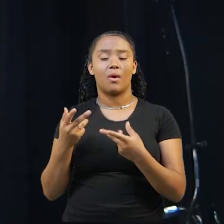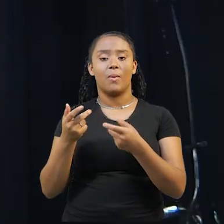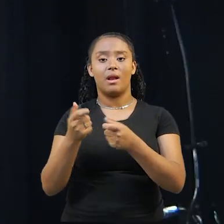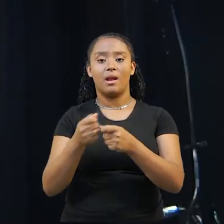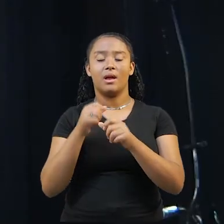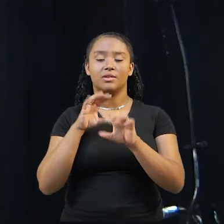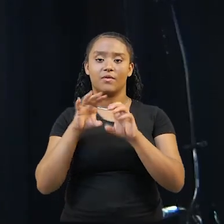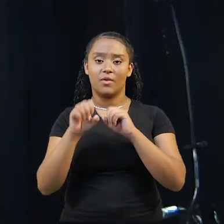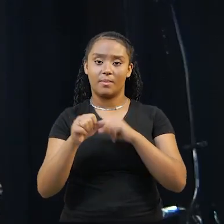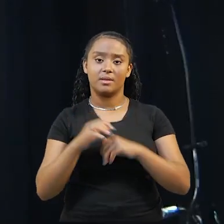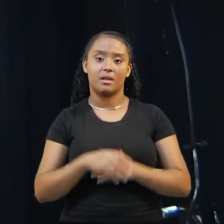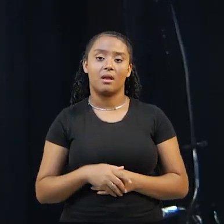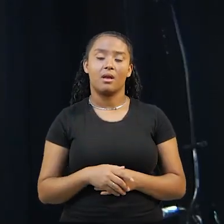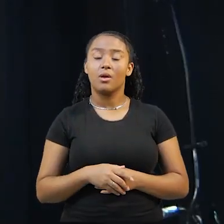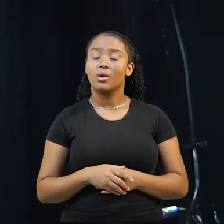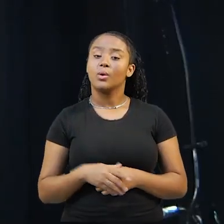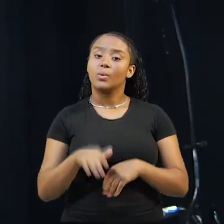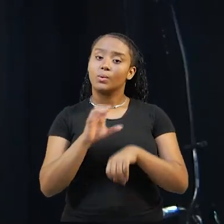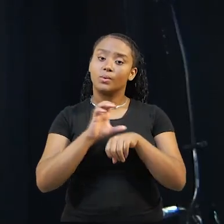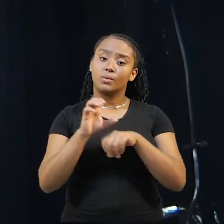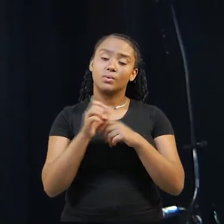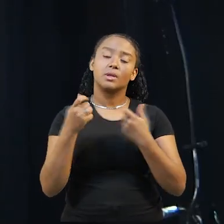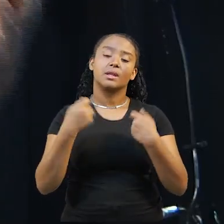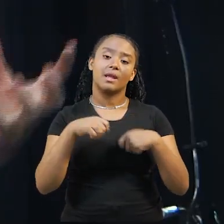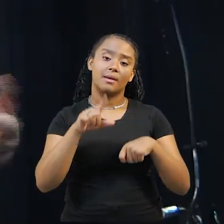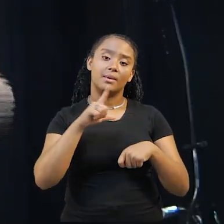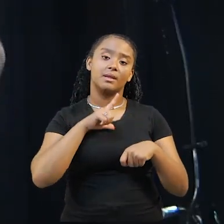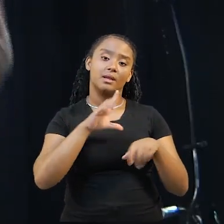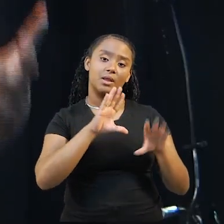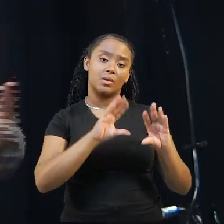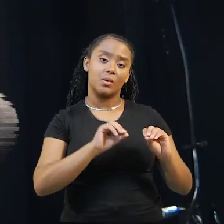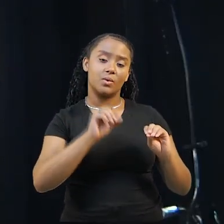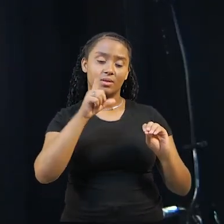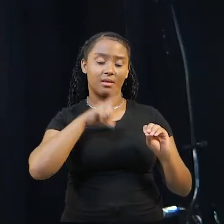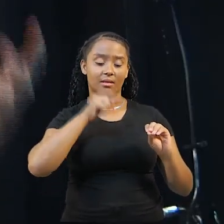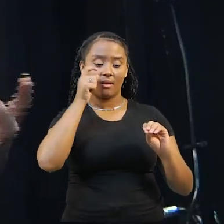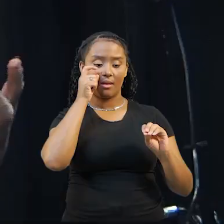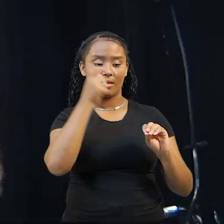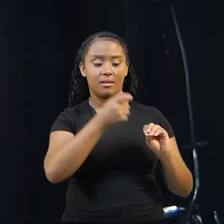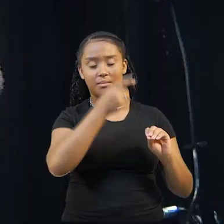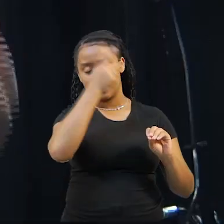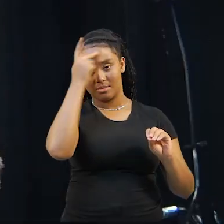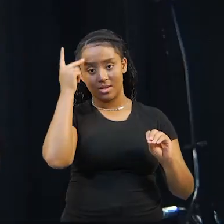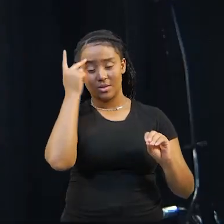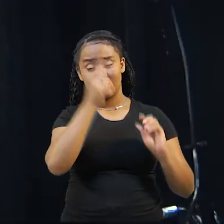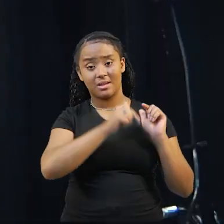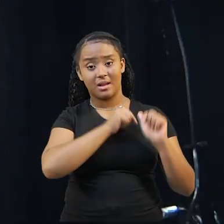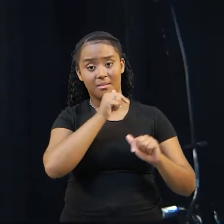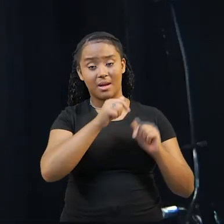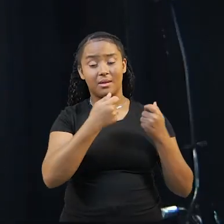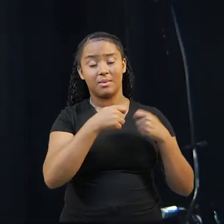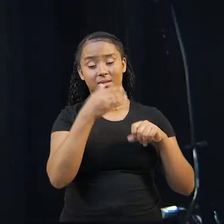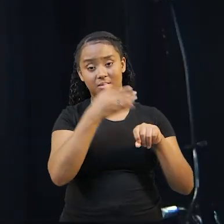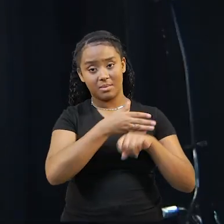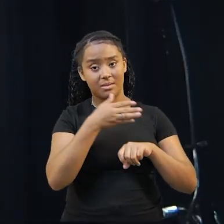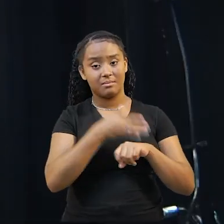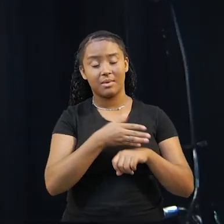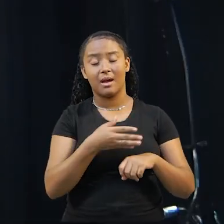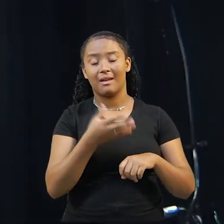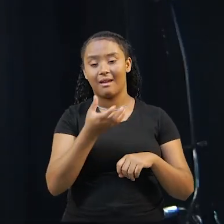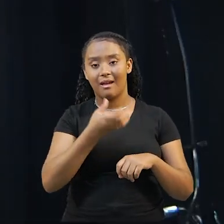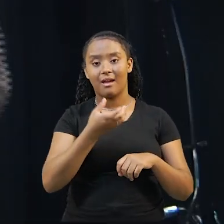da formação, os cursos que podem ser noturnos e que têm uma atratividade para as pessoas que trabalham e que precisam ter